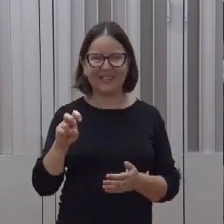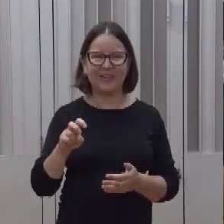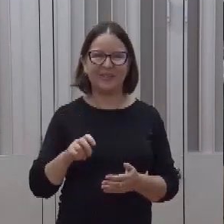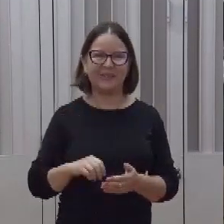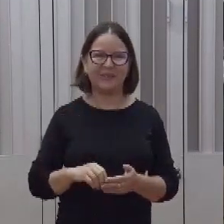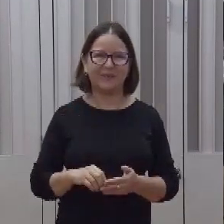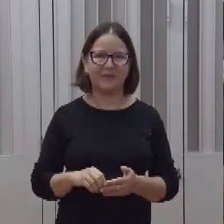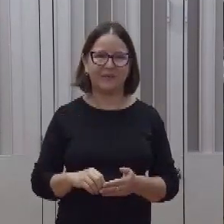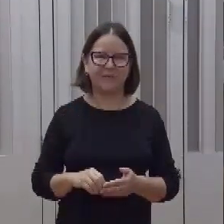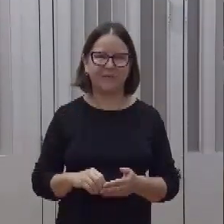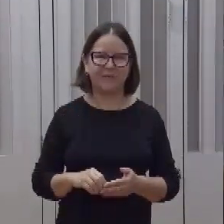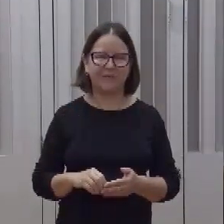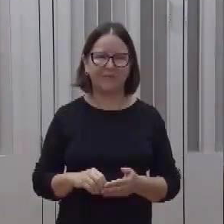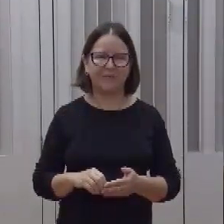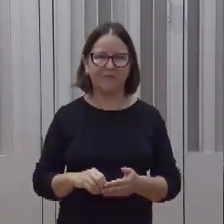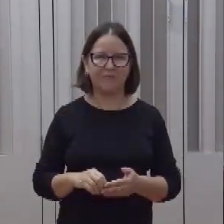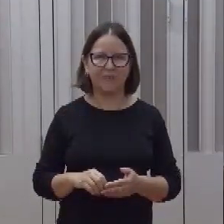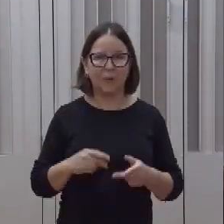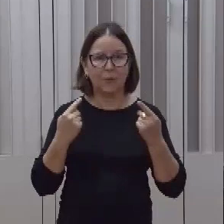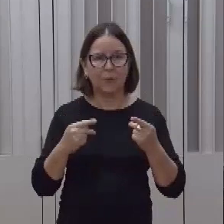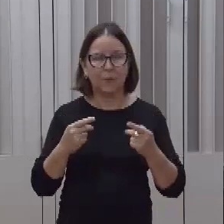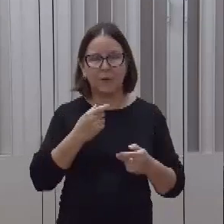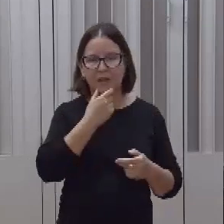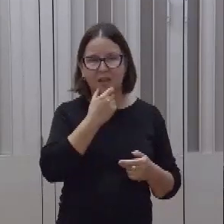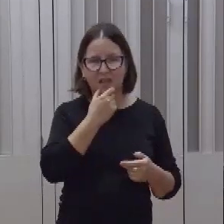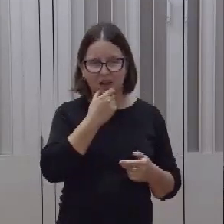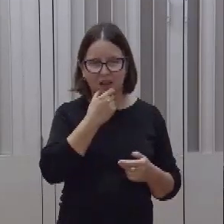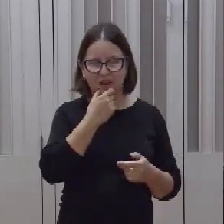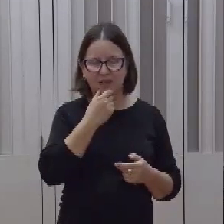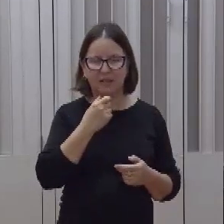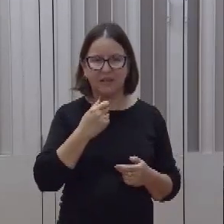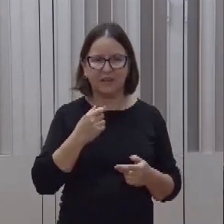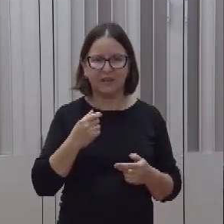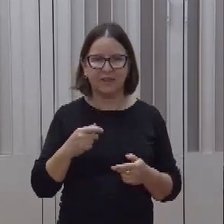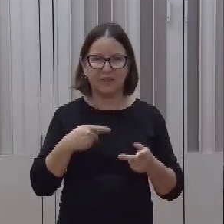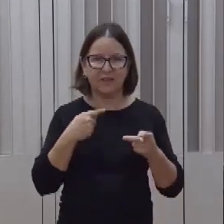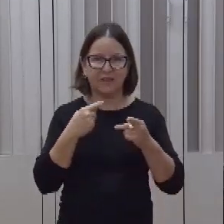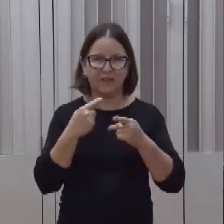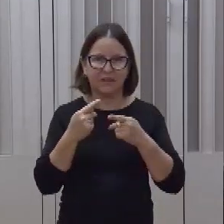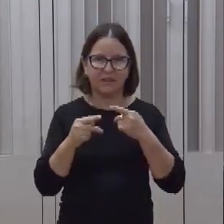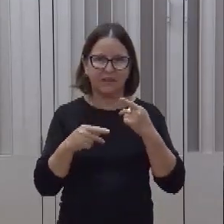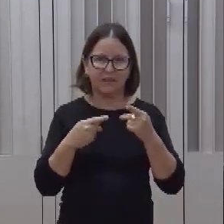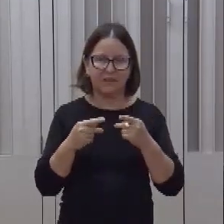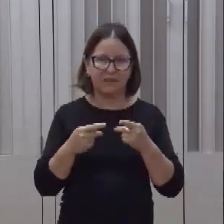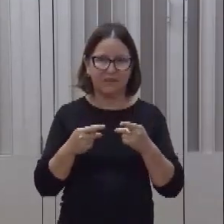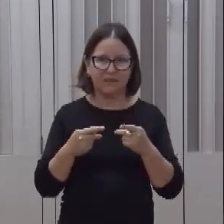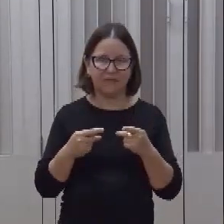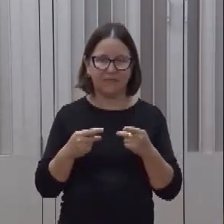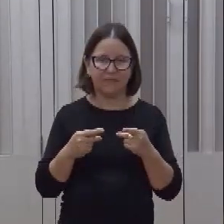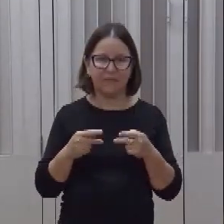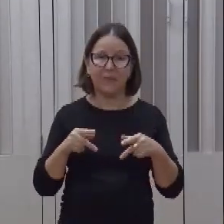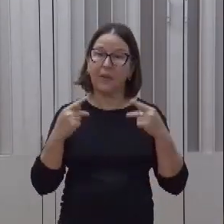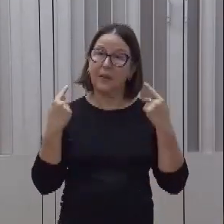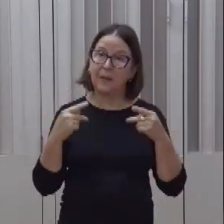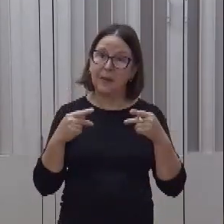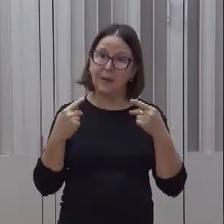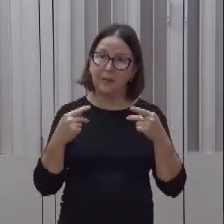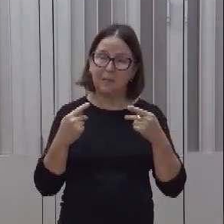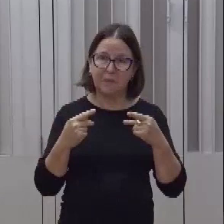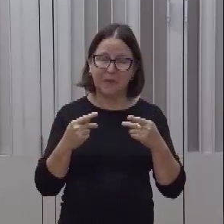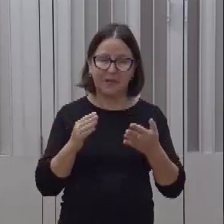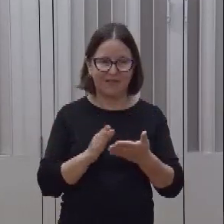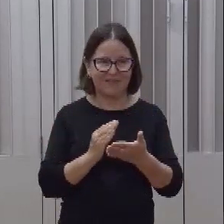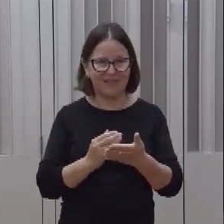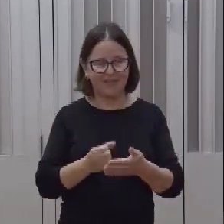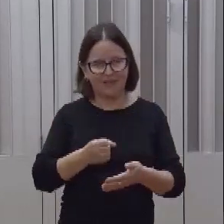O Dr. Martyn Lloyd-Jones, ele fez uma exposição do Evangelho, do livro de Romanos, que